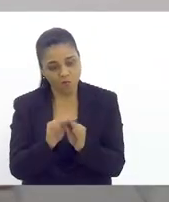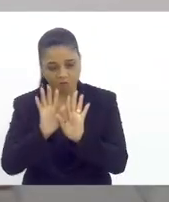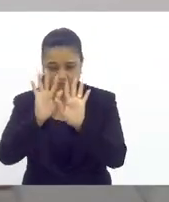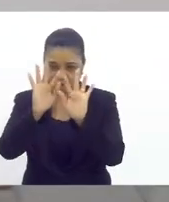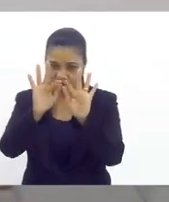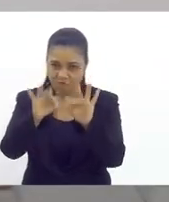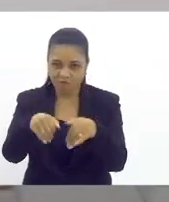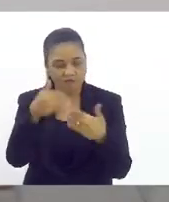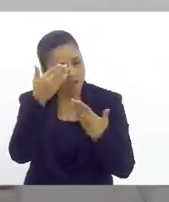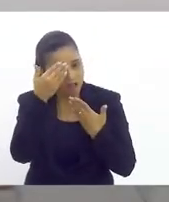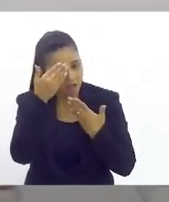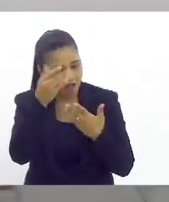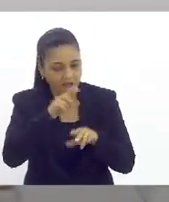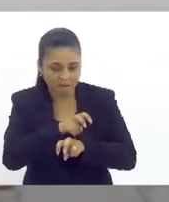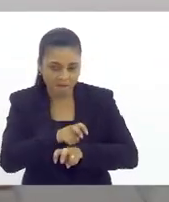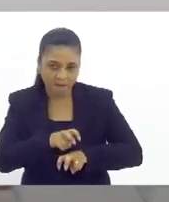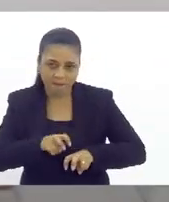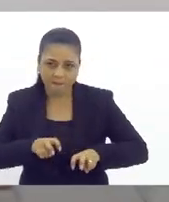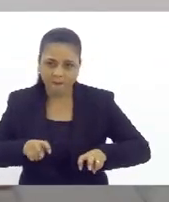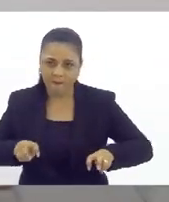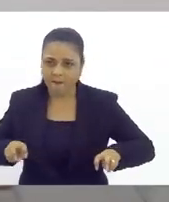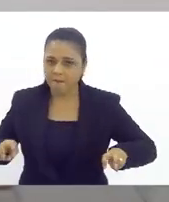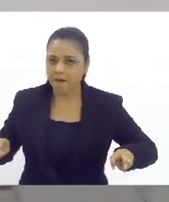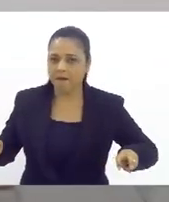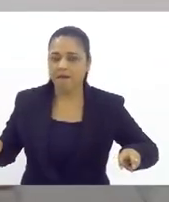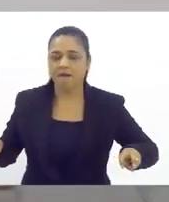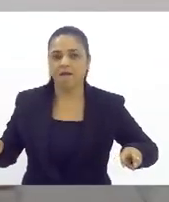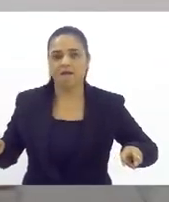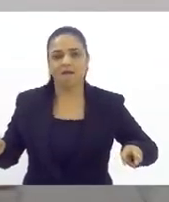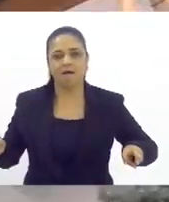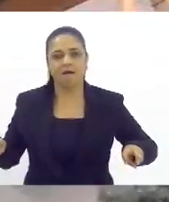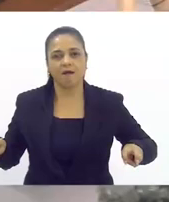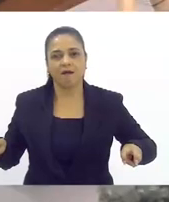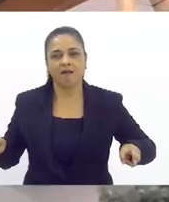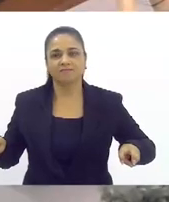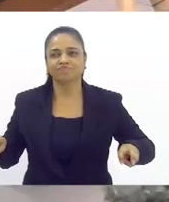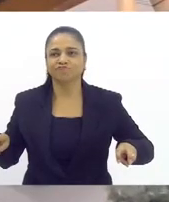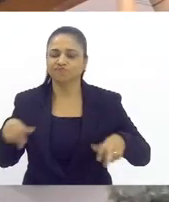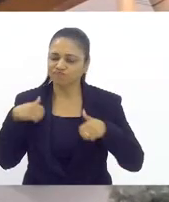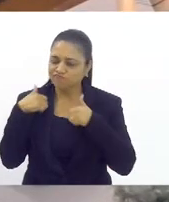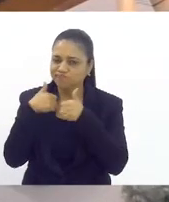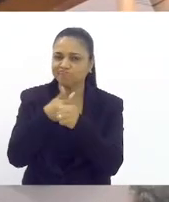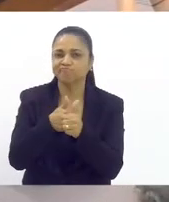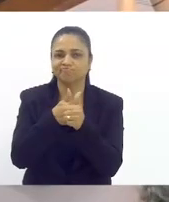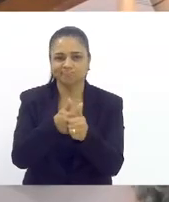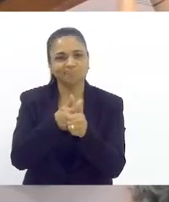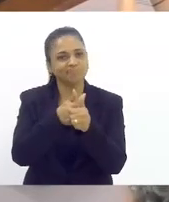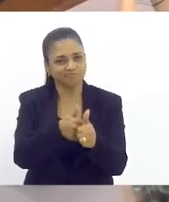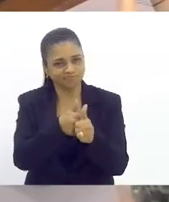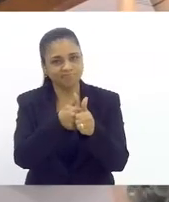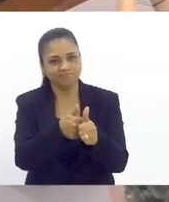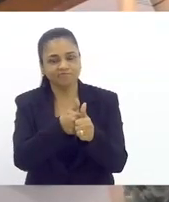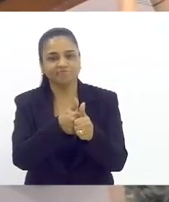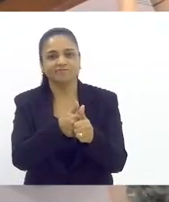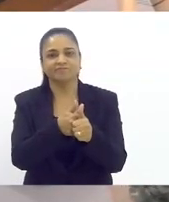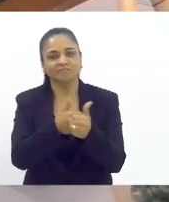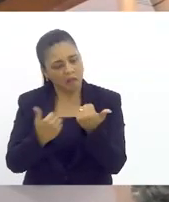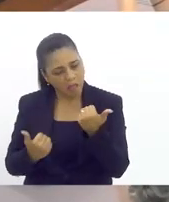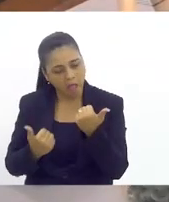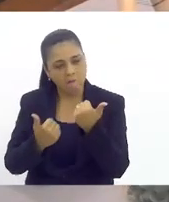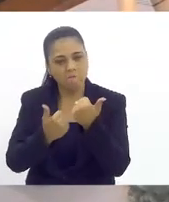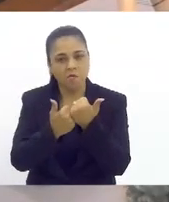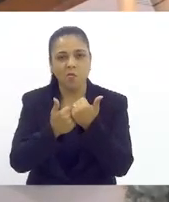a mesa todos da mesa aqueles que fizeram intervenções que acompanharam aqui nossa Assessoria teve